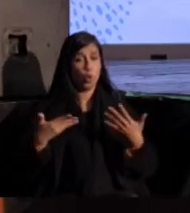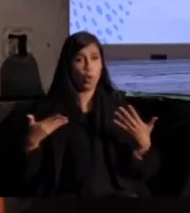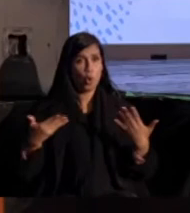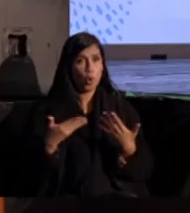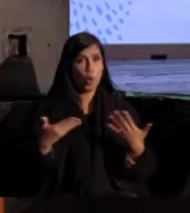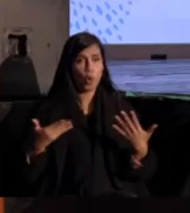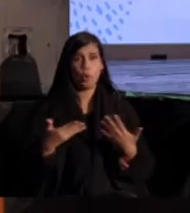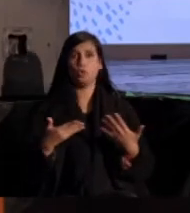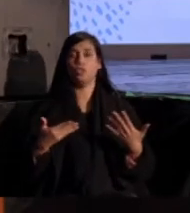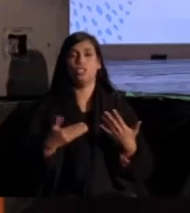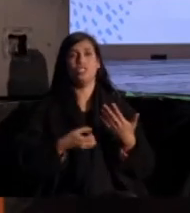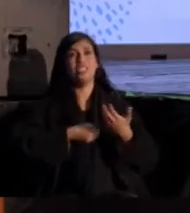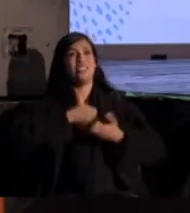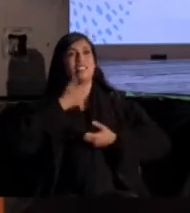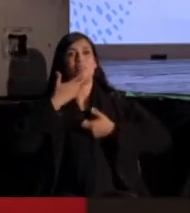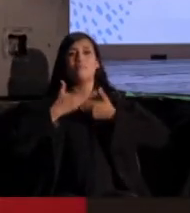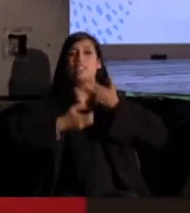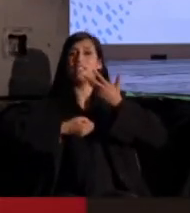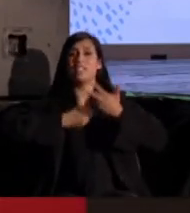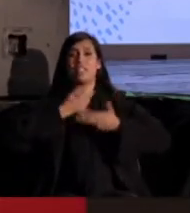que